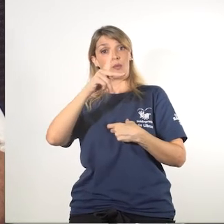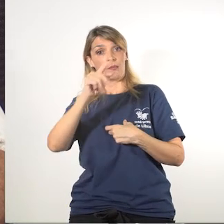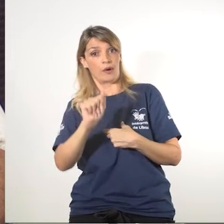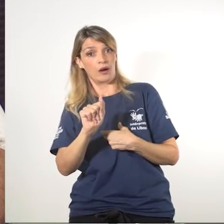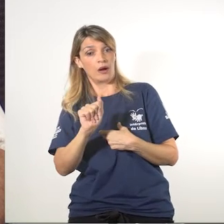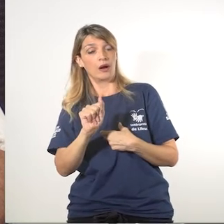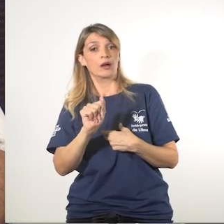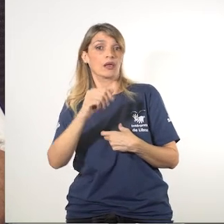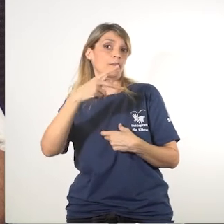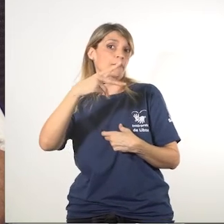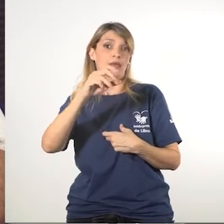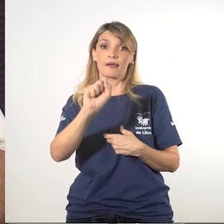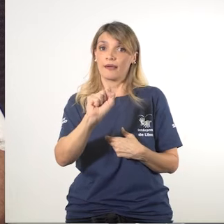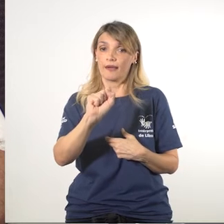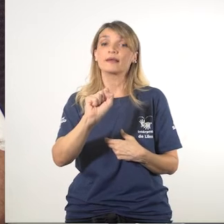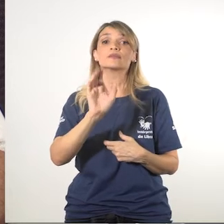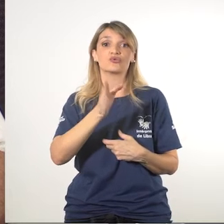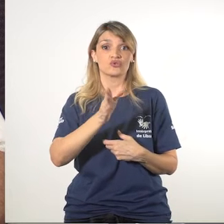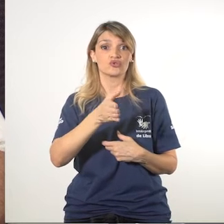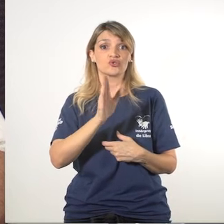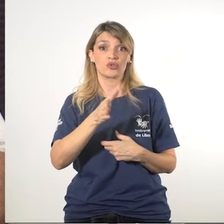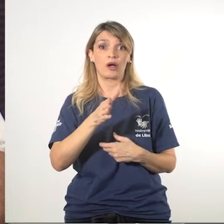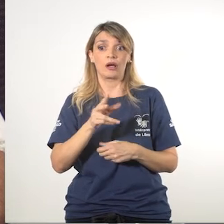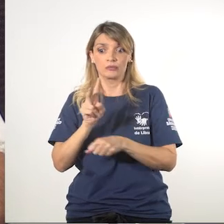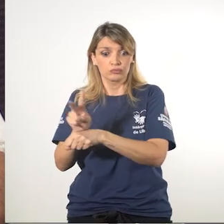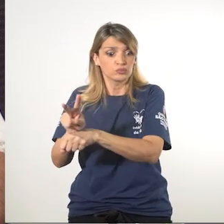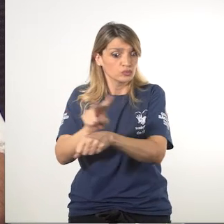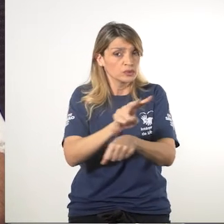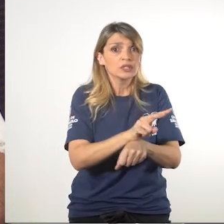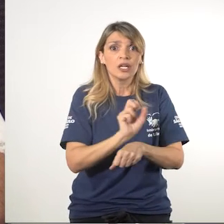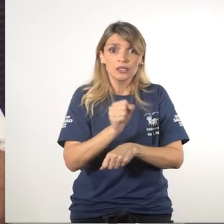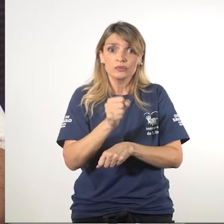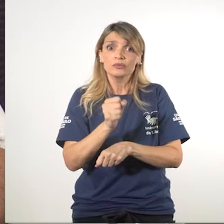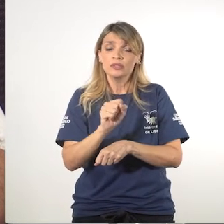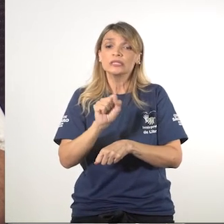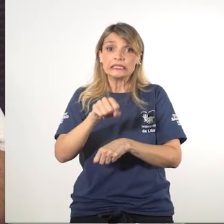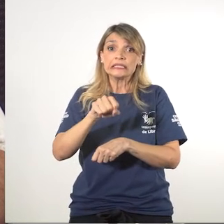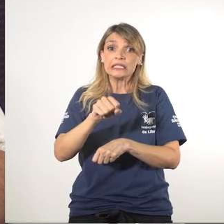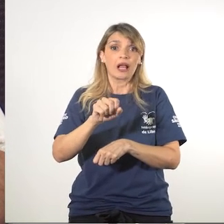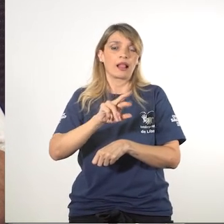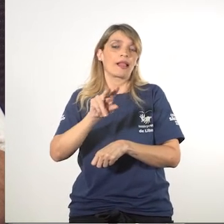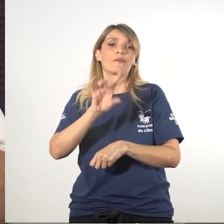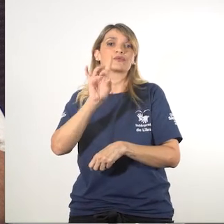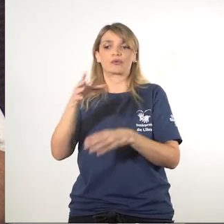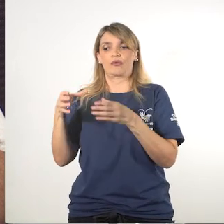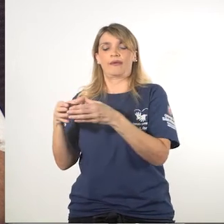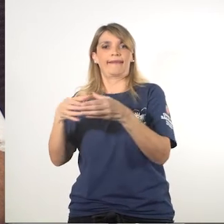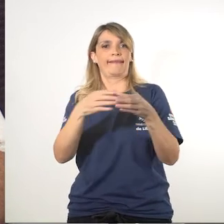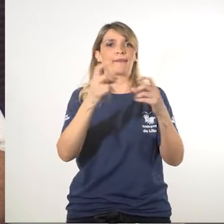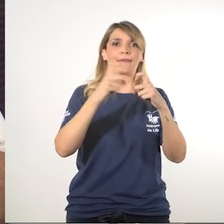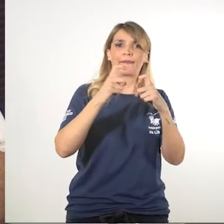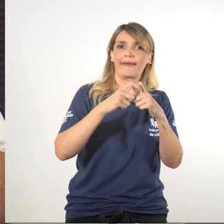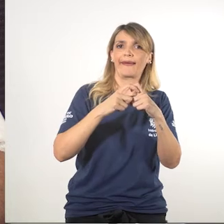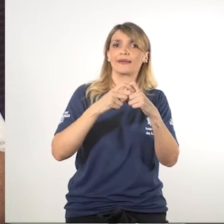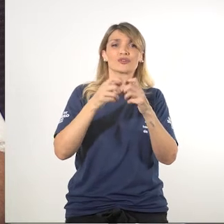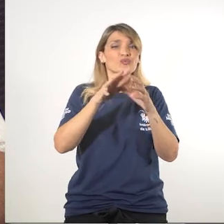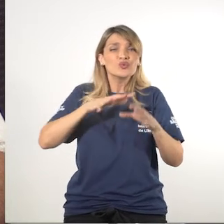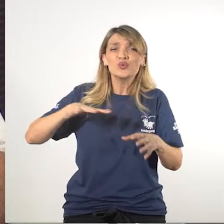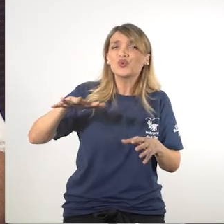pronto-socorros, e com toda a assistência, não só de equipe médica, clínica completa,